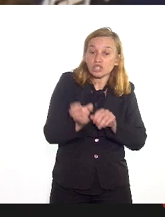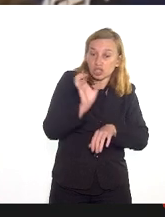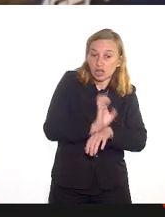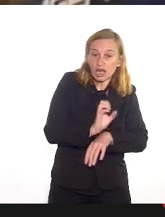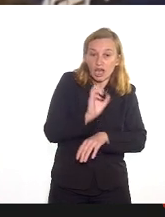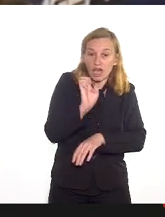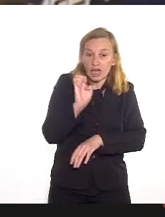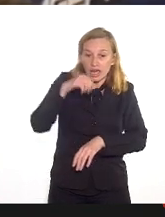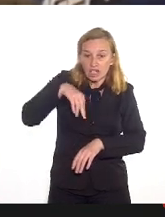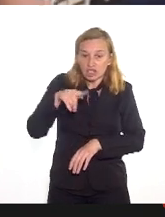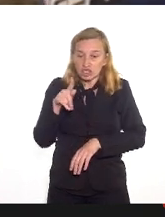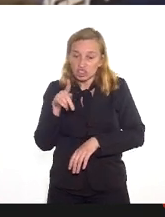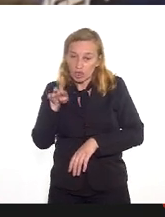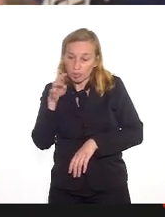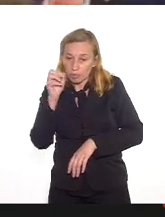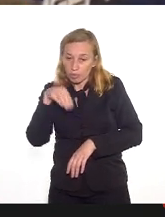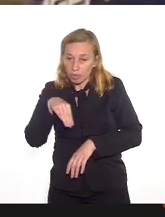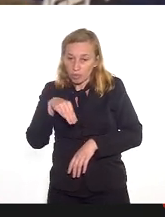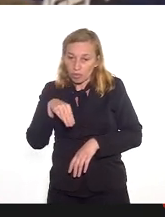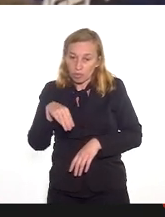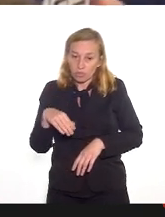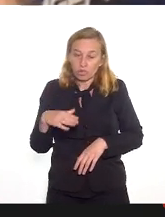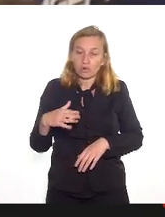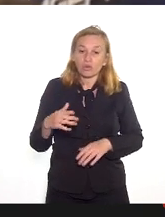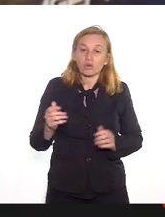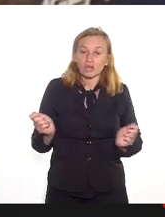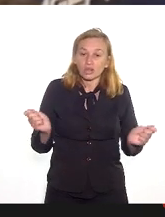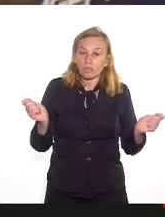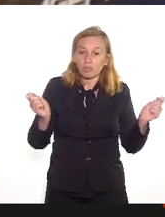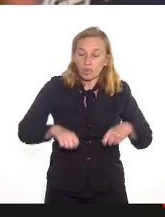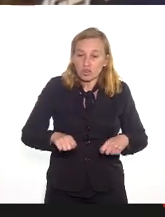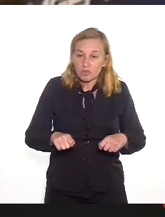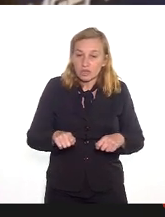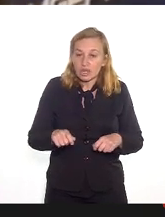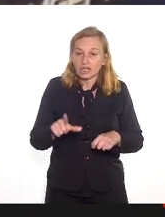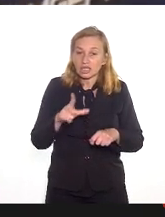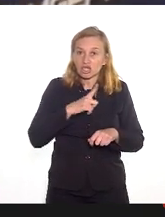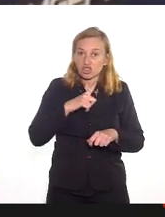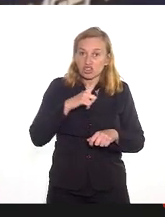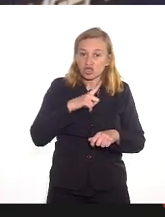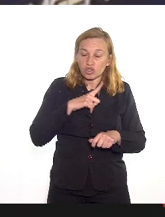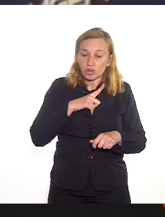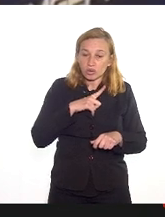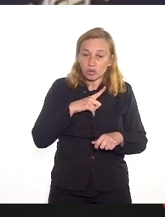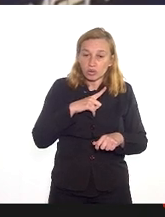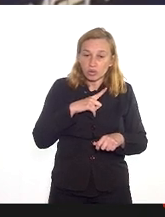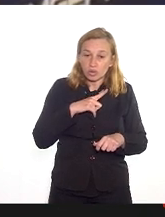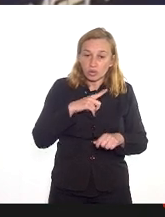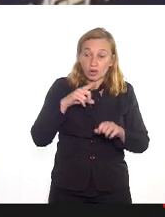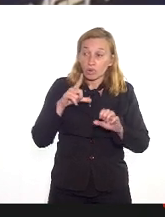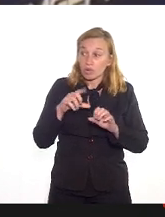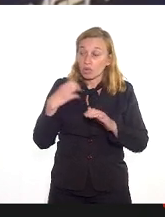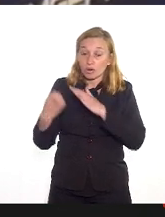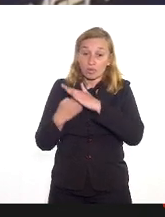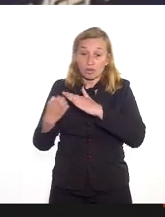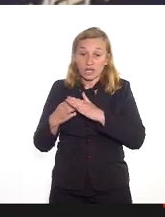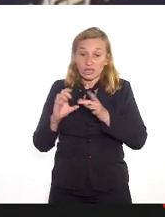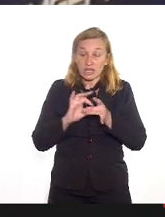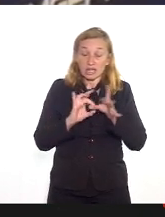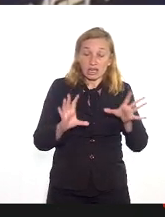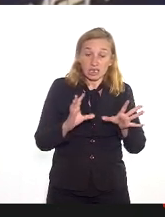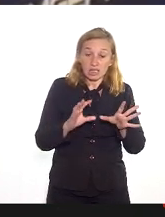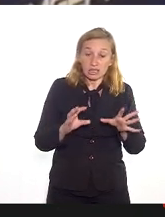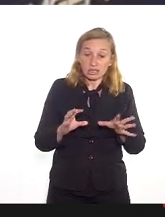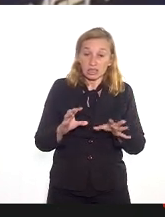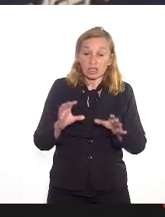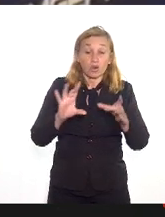foi capitalizada, e essa era uma possibilidade que a EGPROM tinha por ser uma empresa independente, foi capitalizada pela